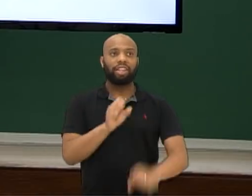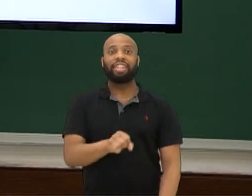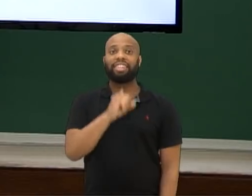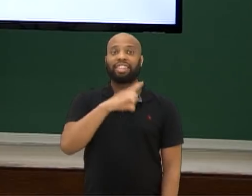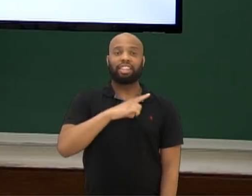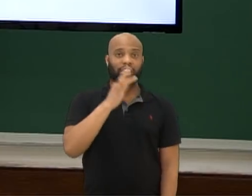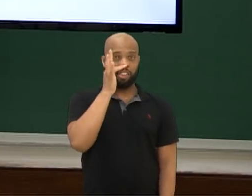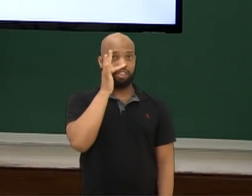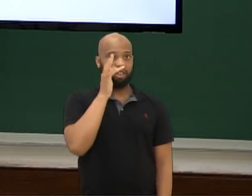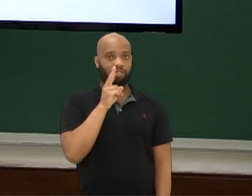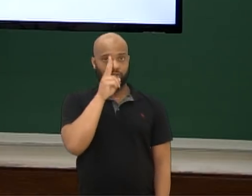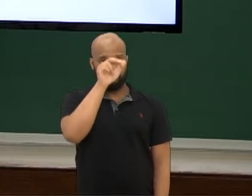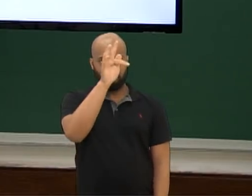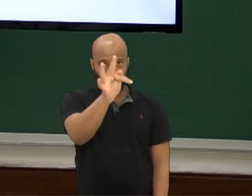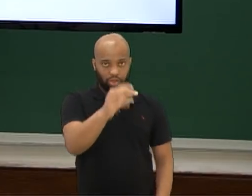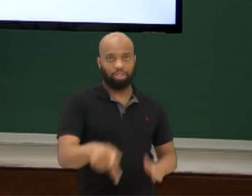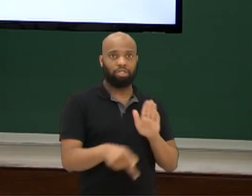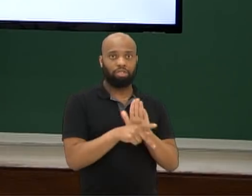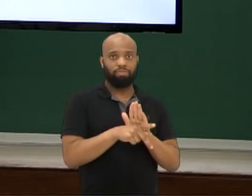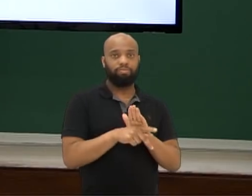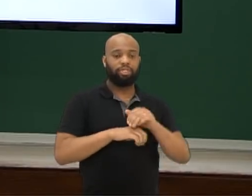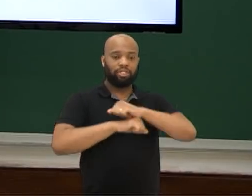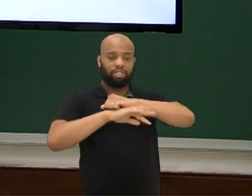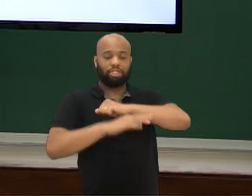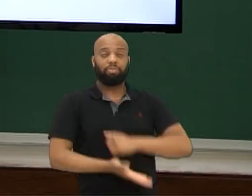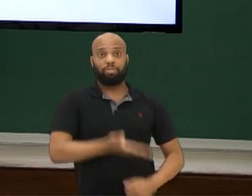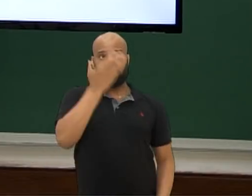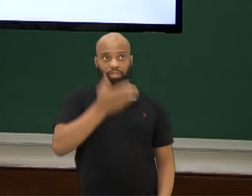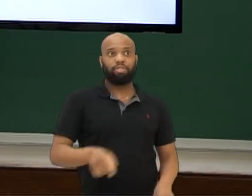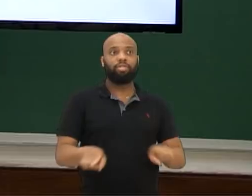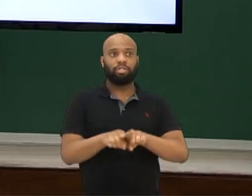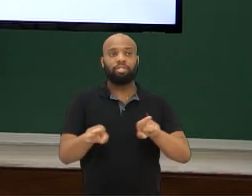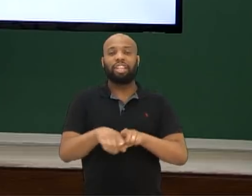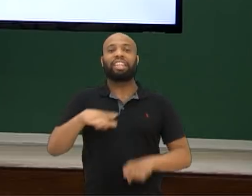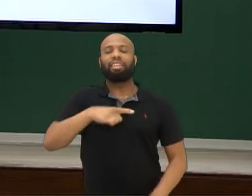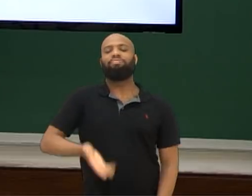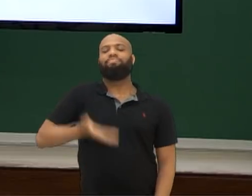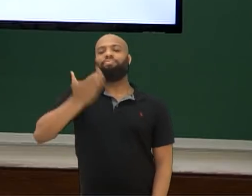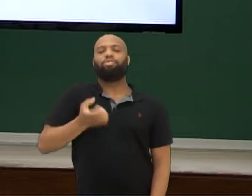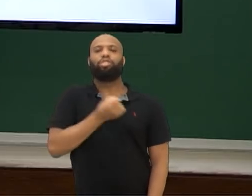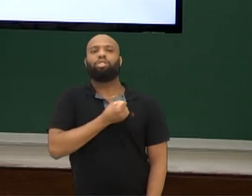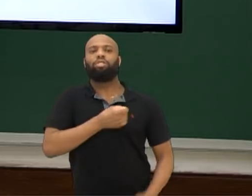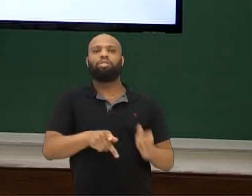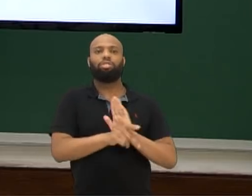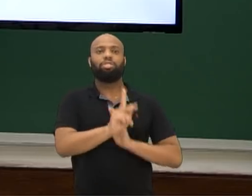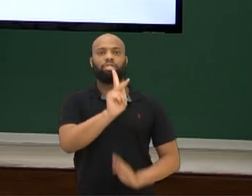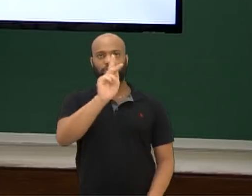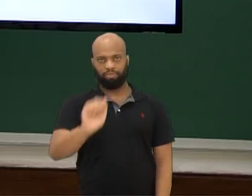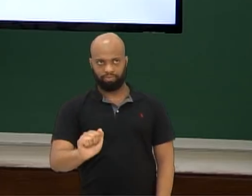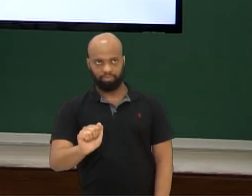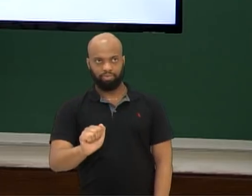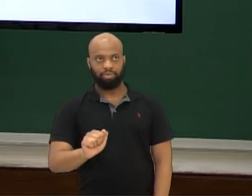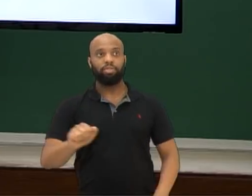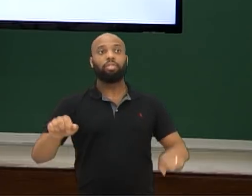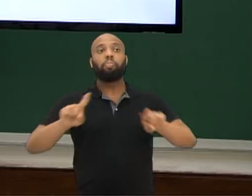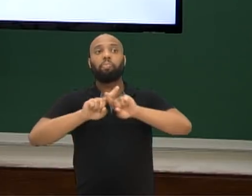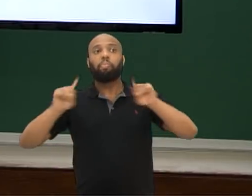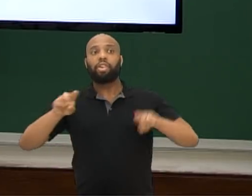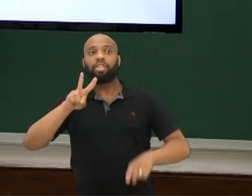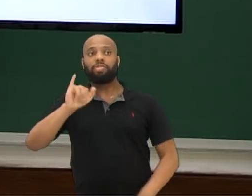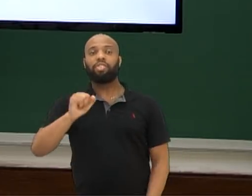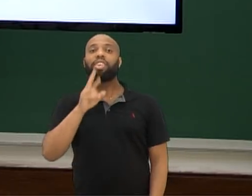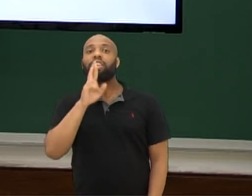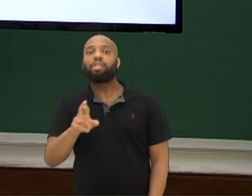quanto maior a força do ácido, maior vai ser o valor da minha constante de ionização. E menor vai